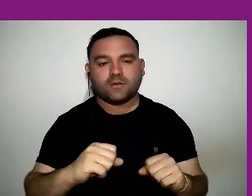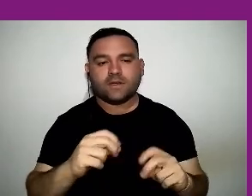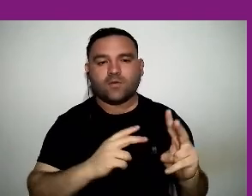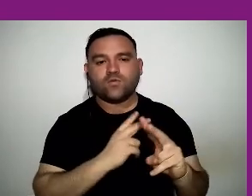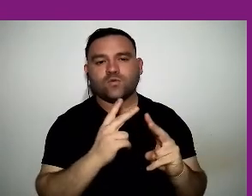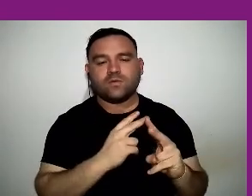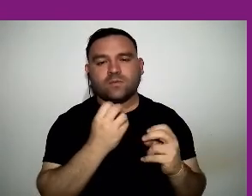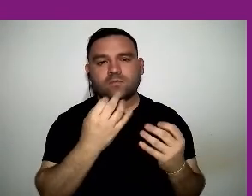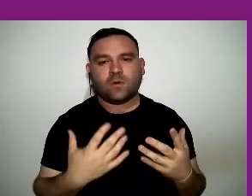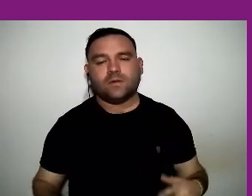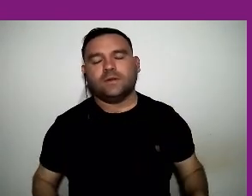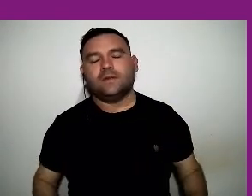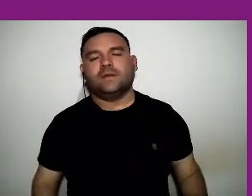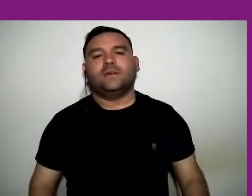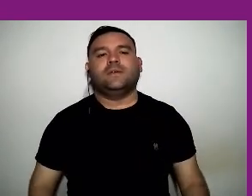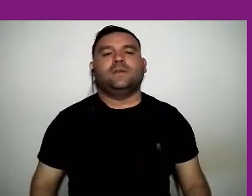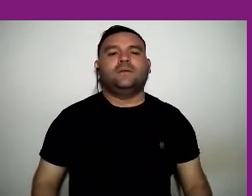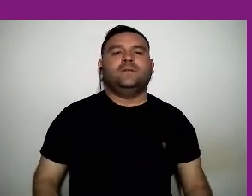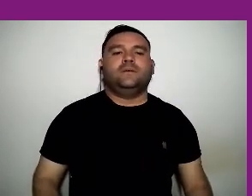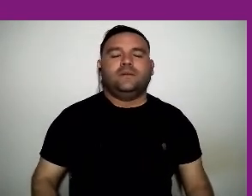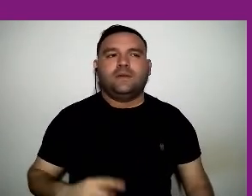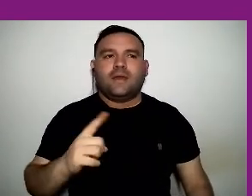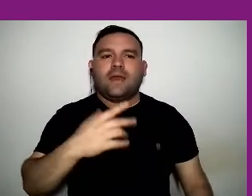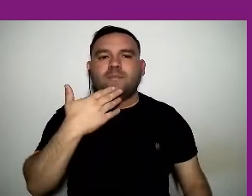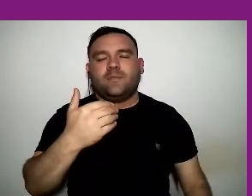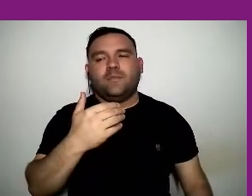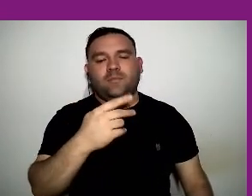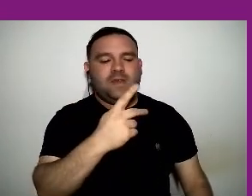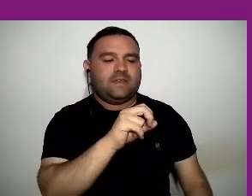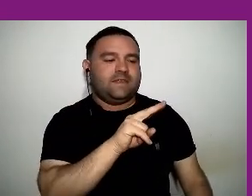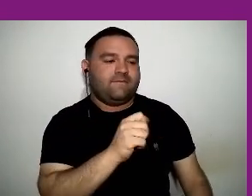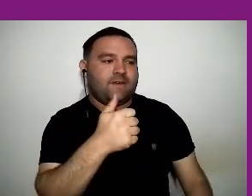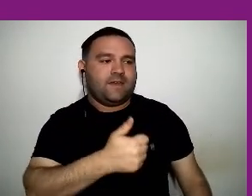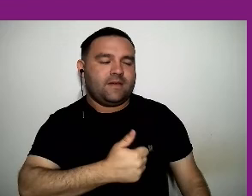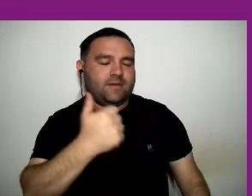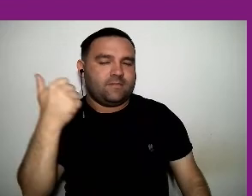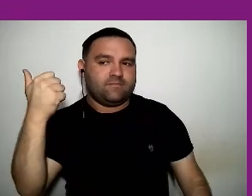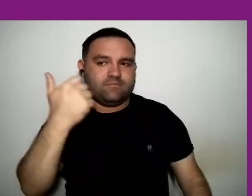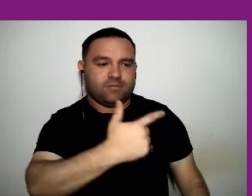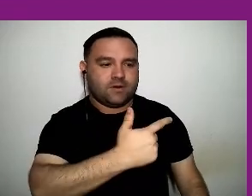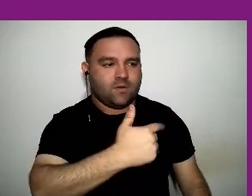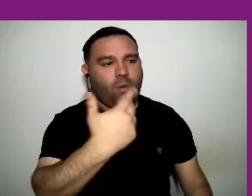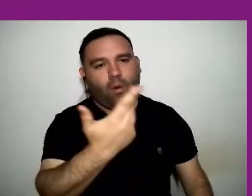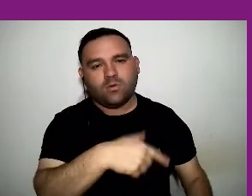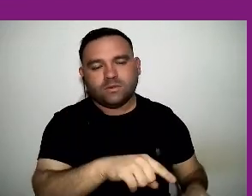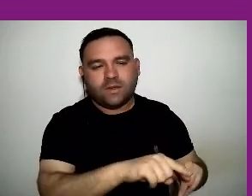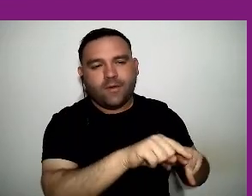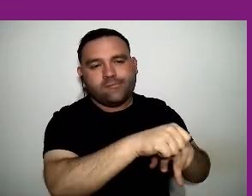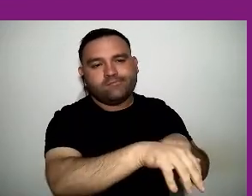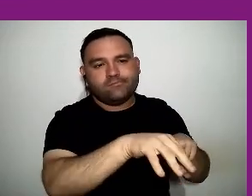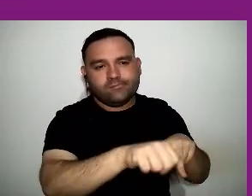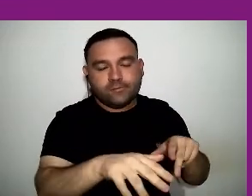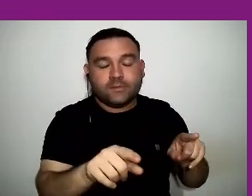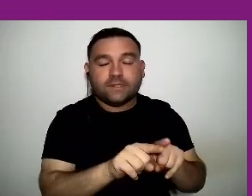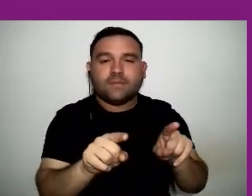ventilatório interessante, né, do que o PCV e o PCV assistido. Em relação à prática clínica,